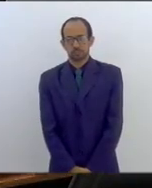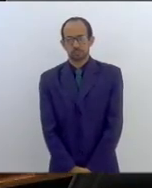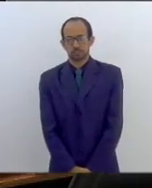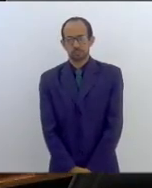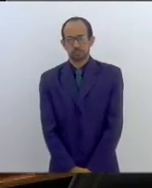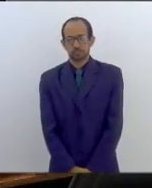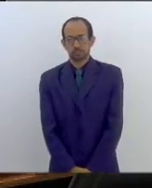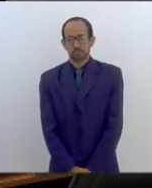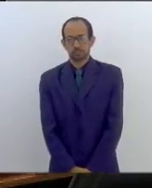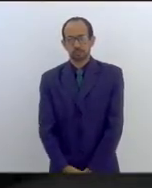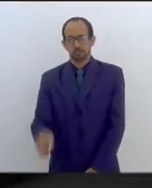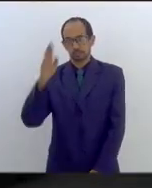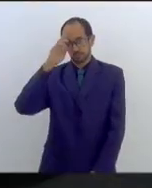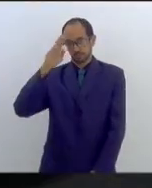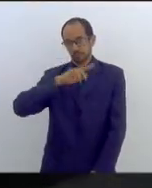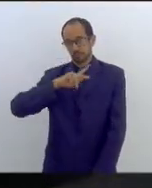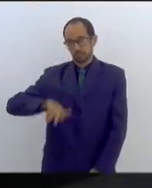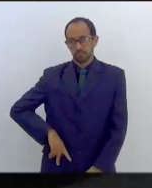Senhor presidente,